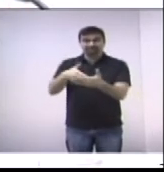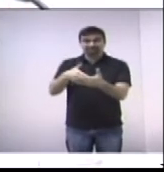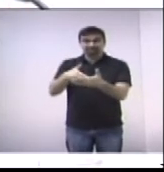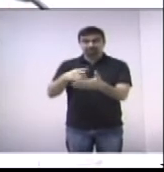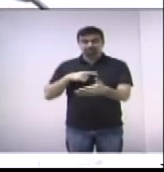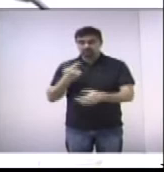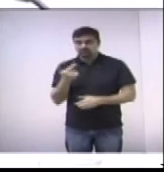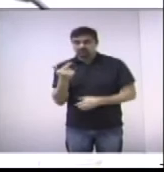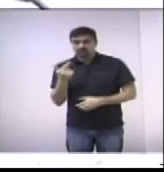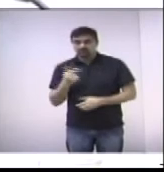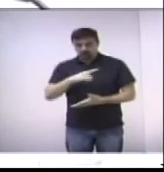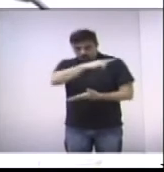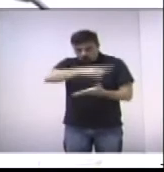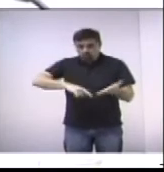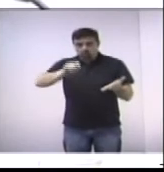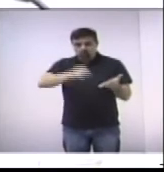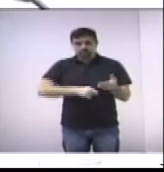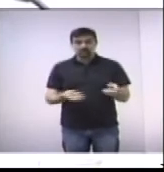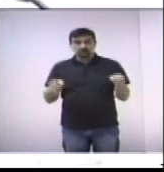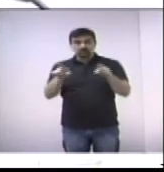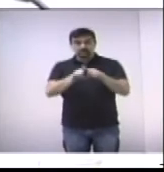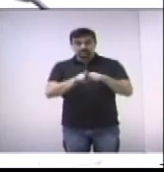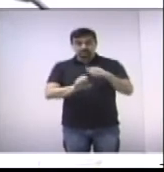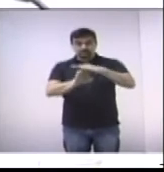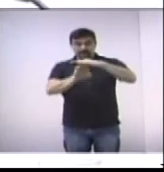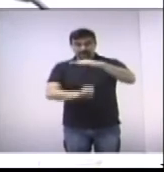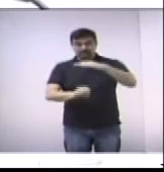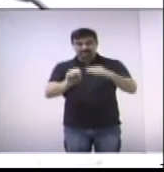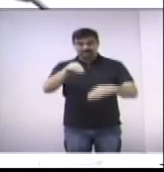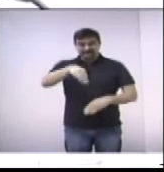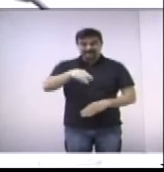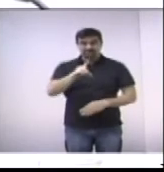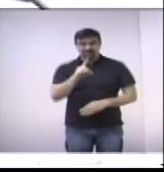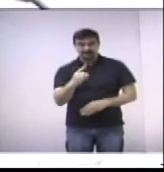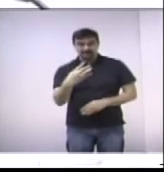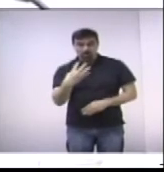não implicam em nulidade do contrato firmado com a empresa MD4,